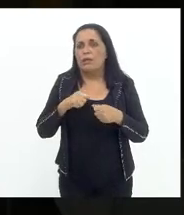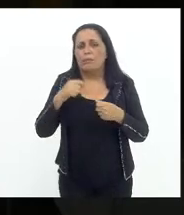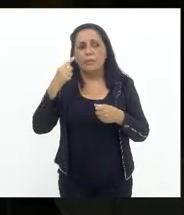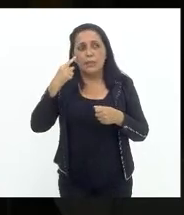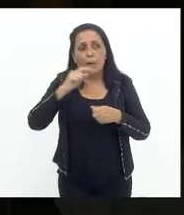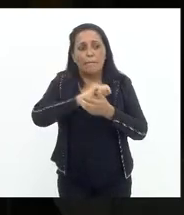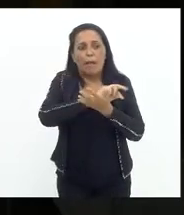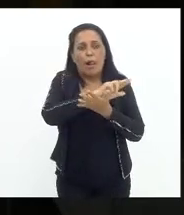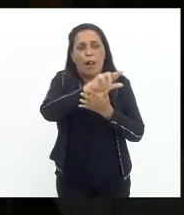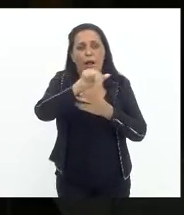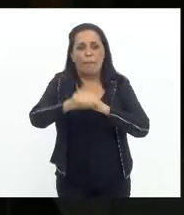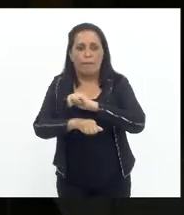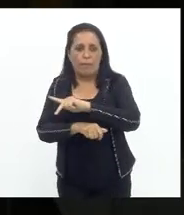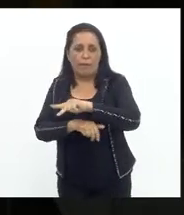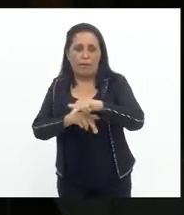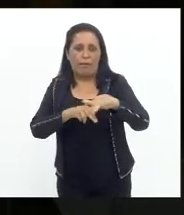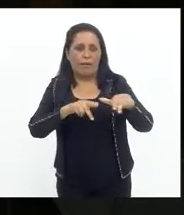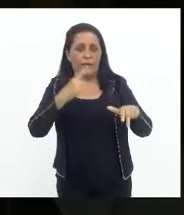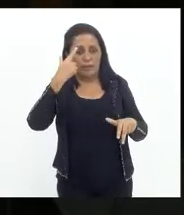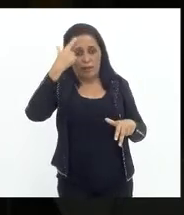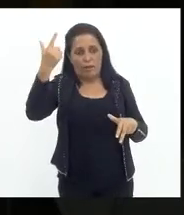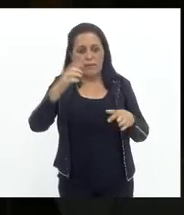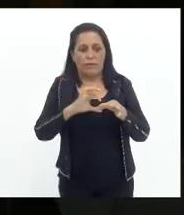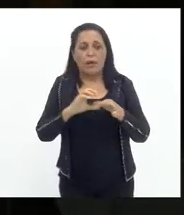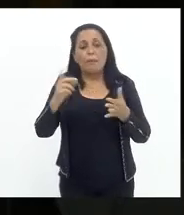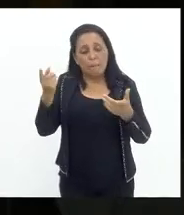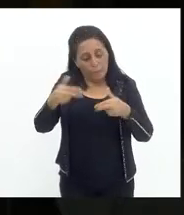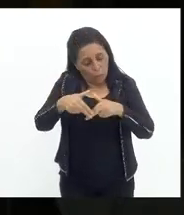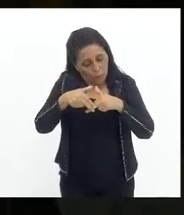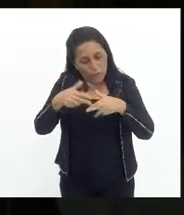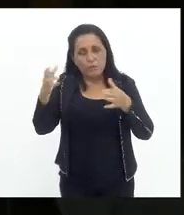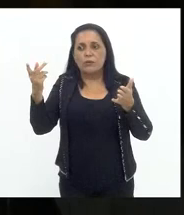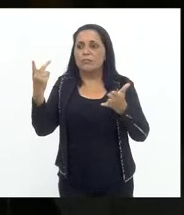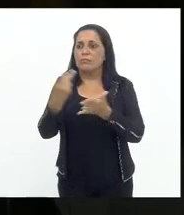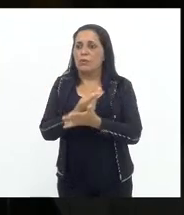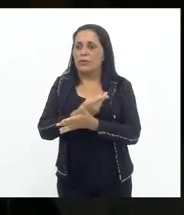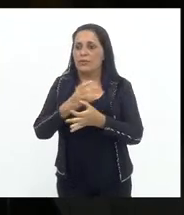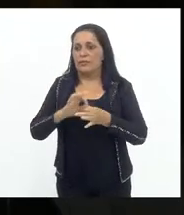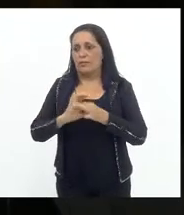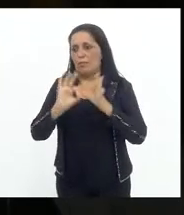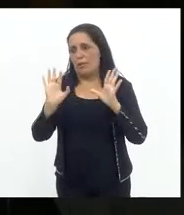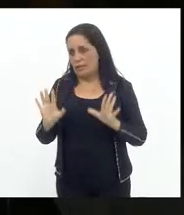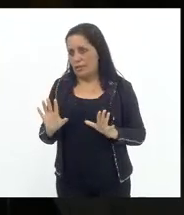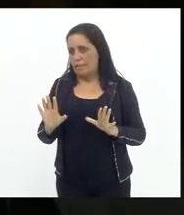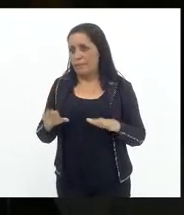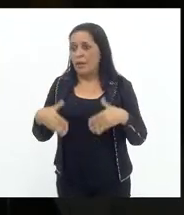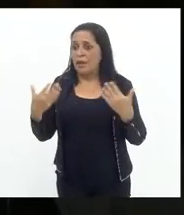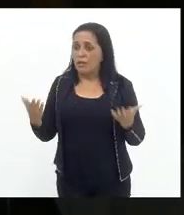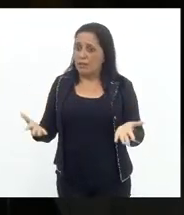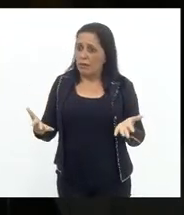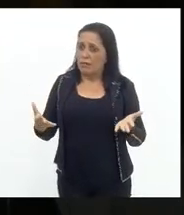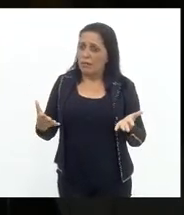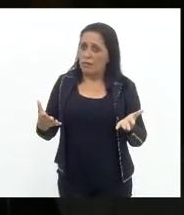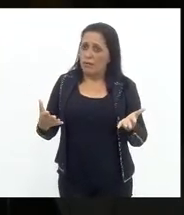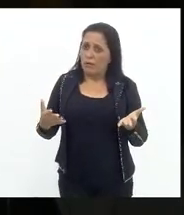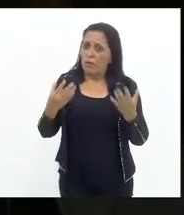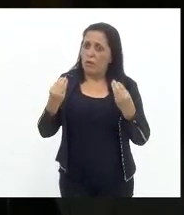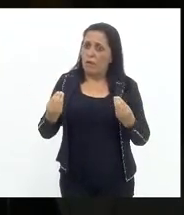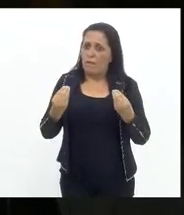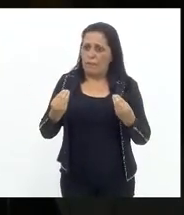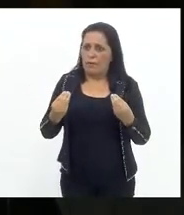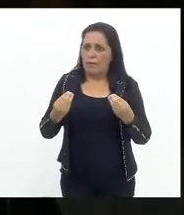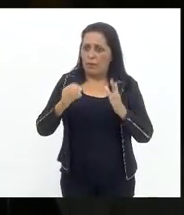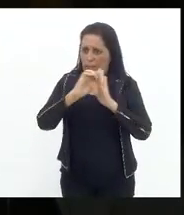ideias que faz a democracia acontecer. Ora, senhor presidente, aquele que pode classificar a emenda que